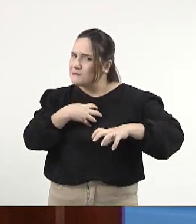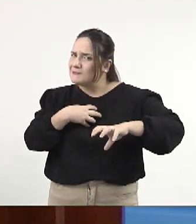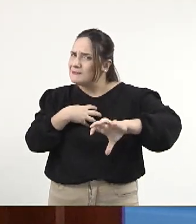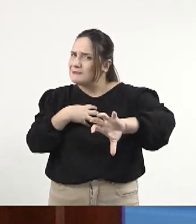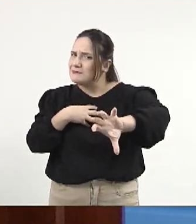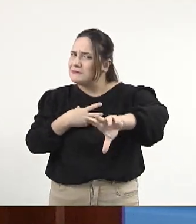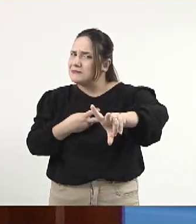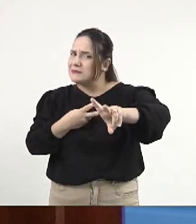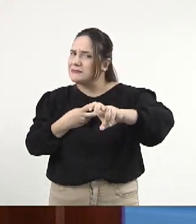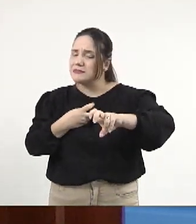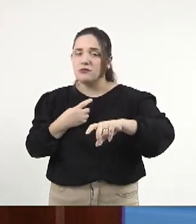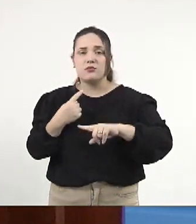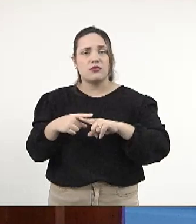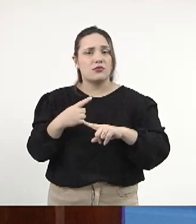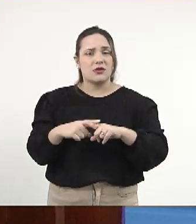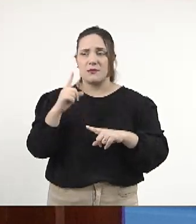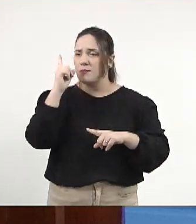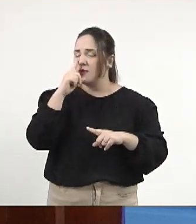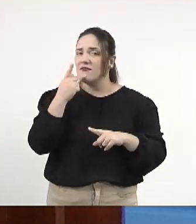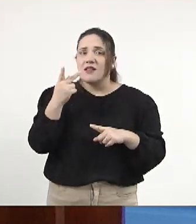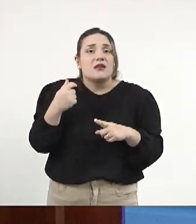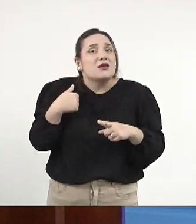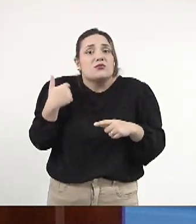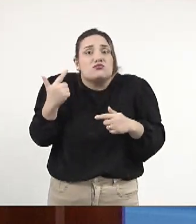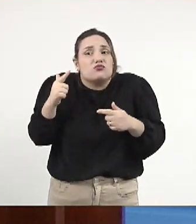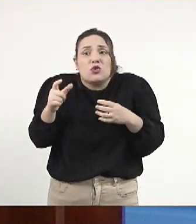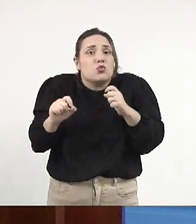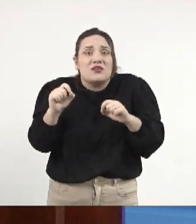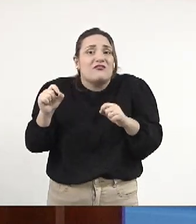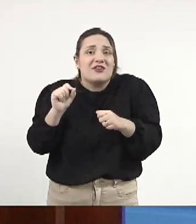que fala: eu não tenho mais a quem recorrer.